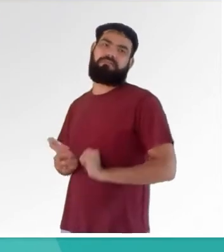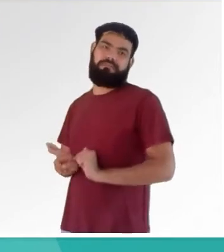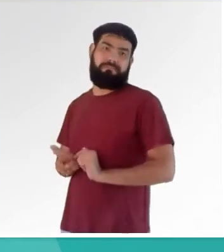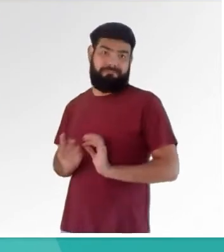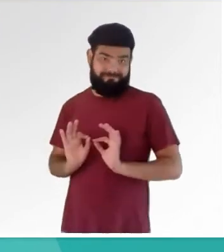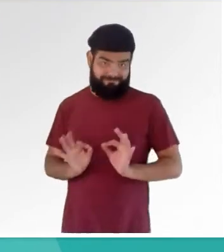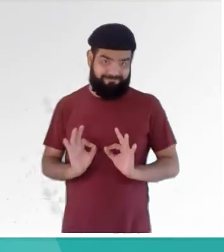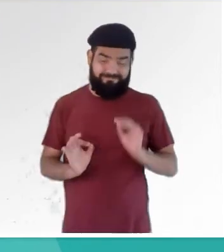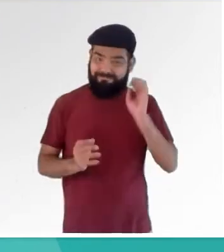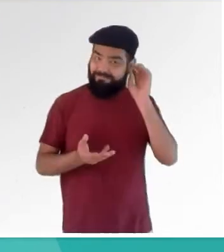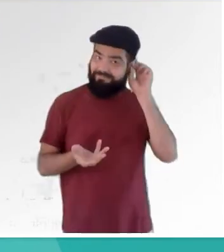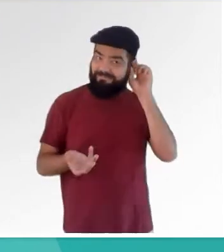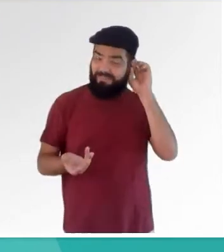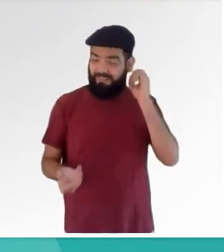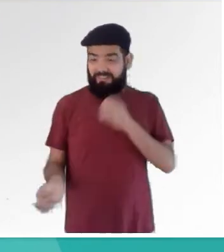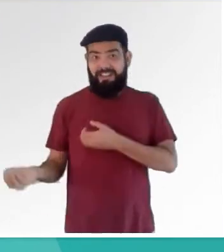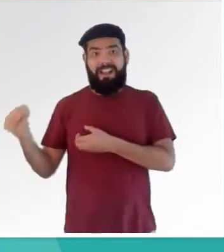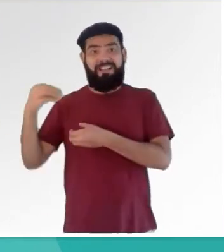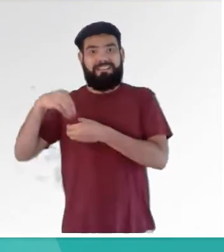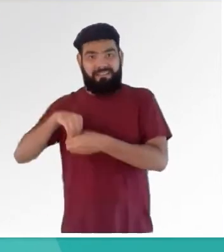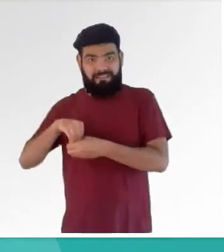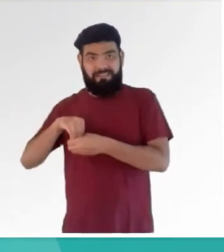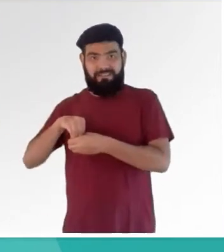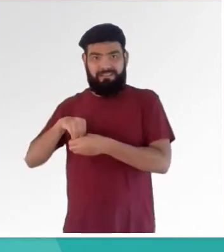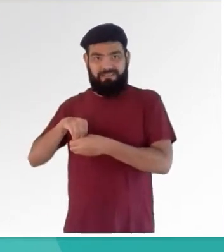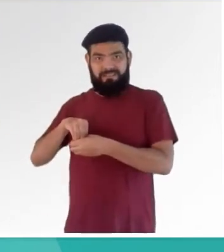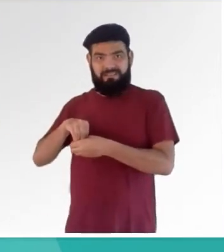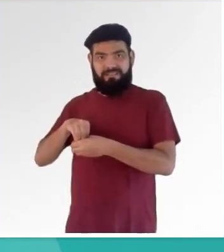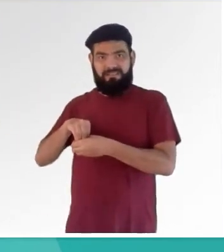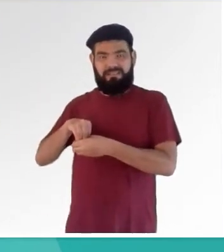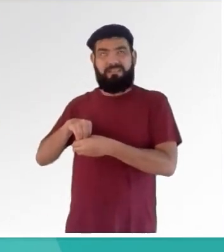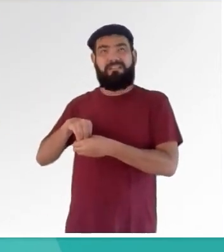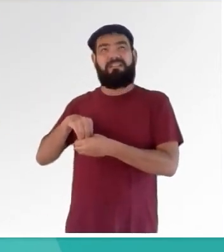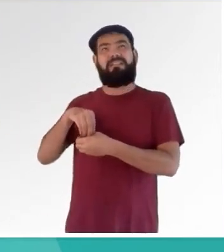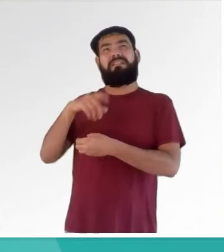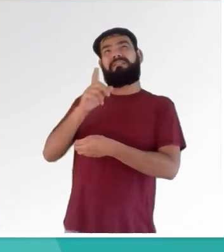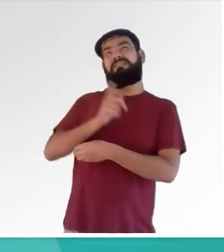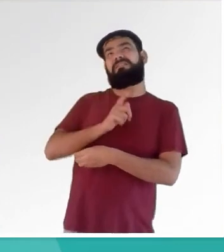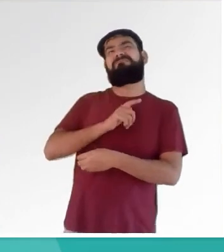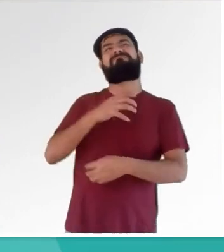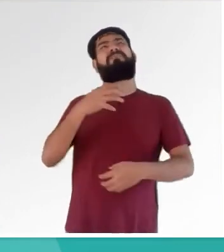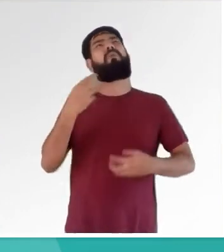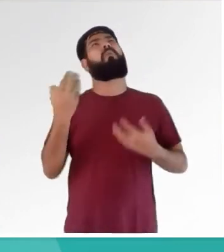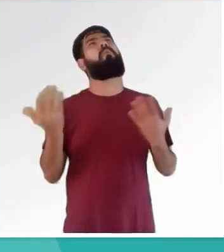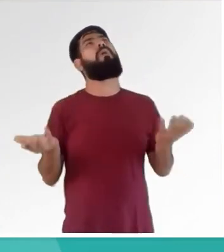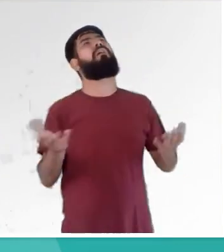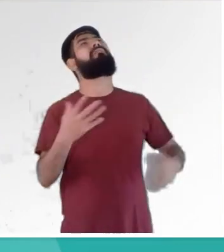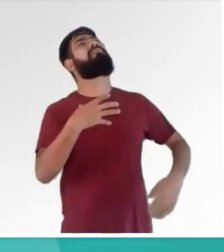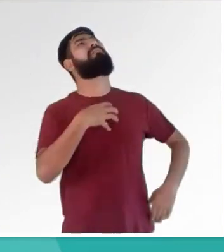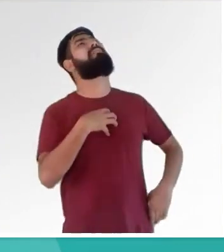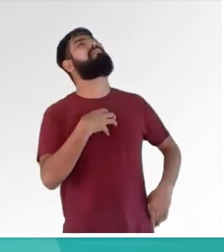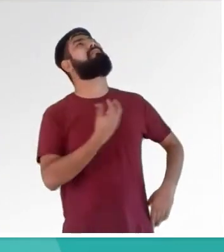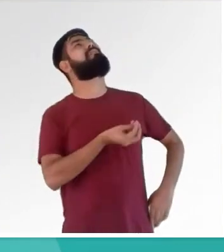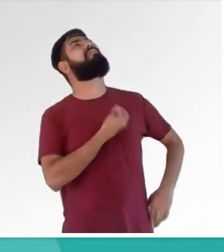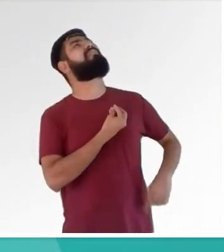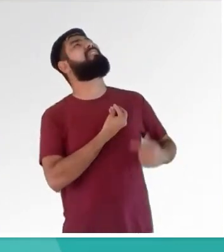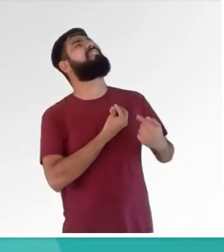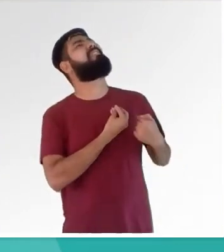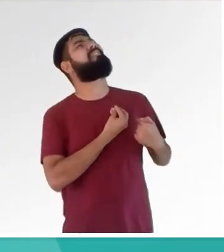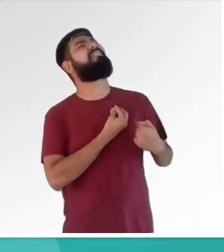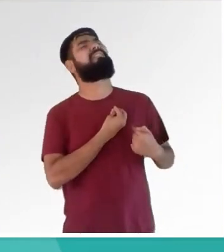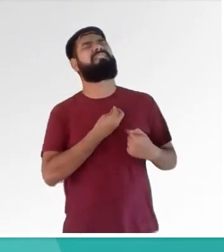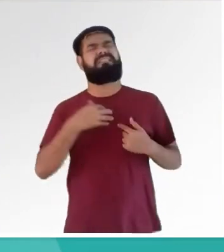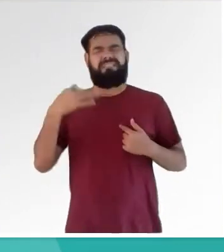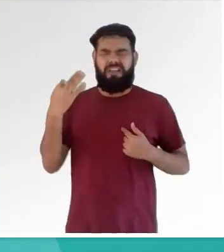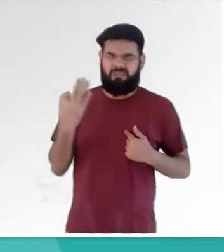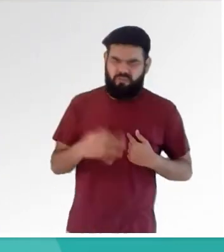Então, lá dentro, nós temos a questão do sentido da vida, né? Da dor, da